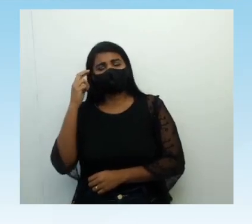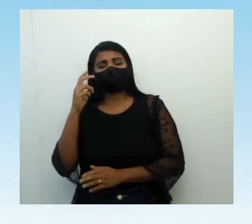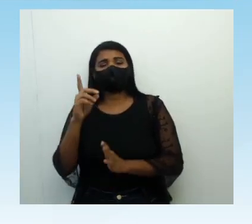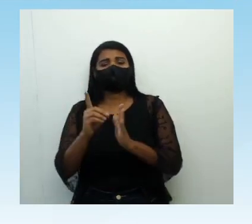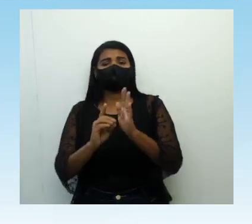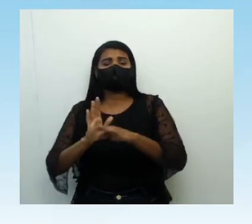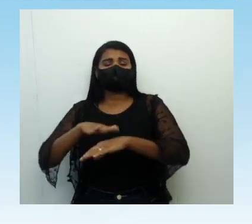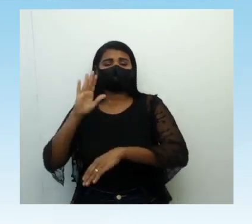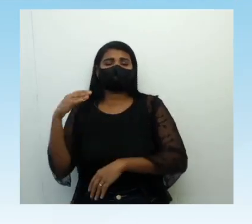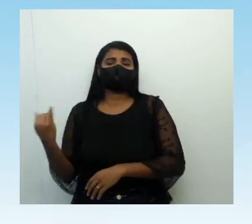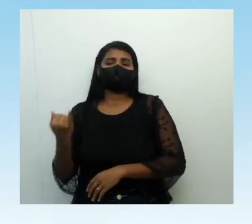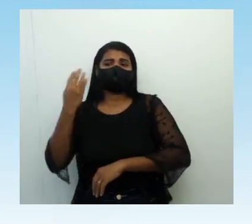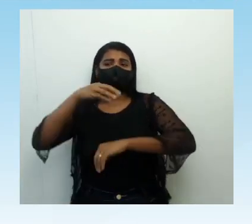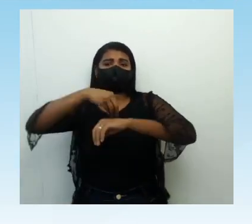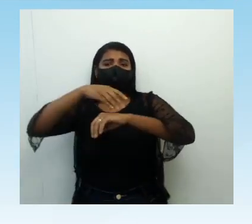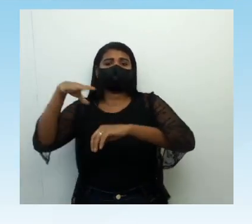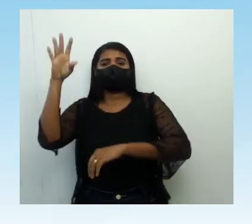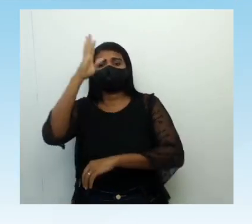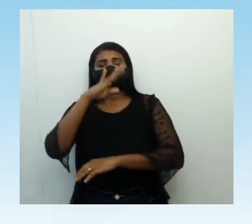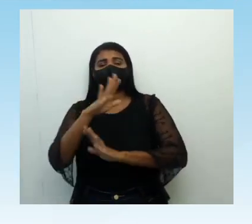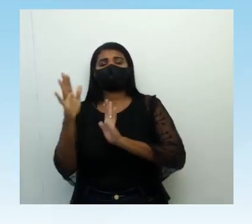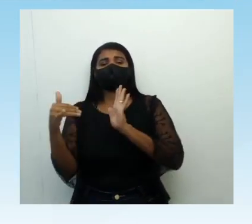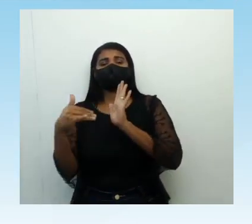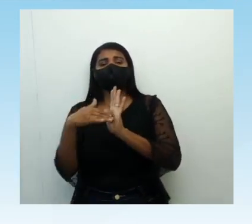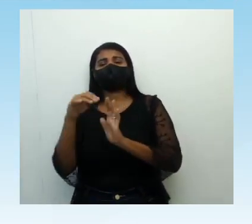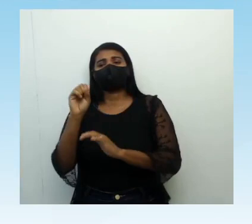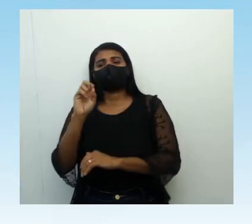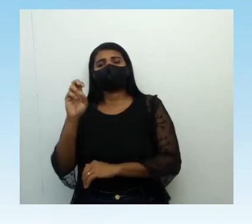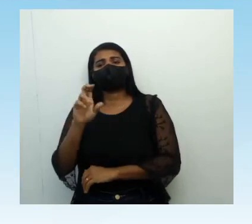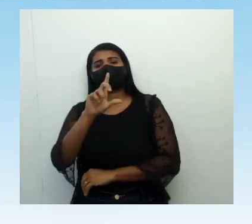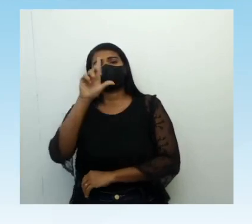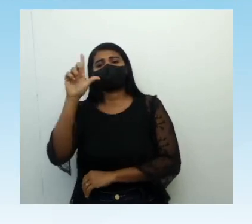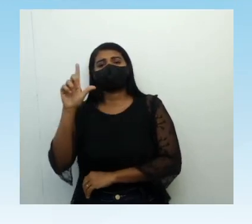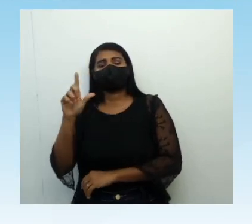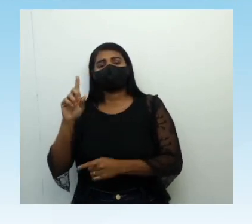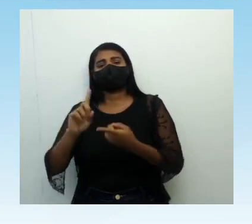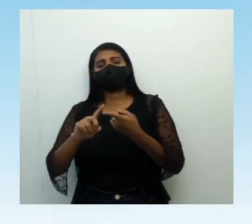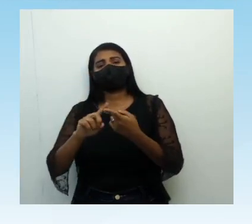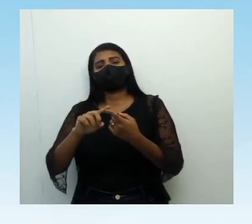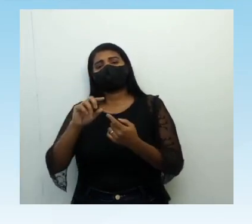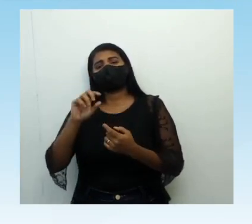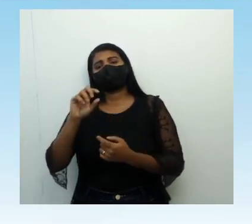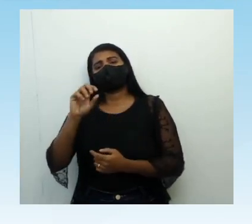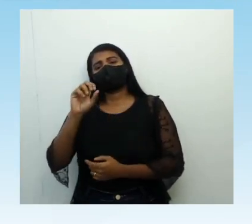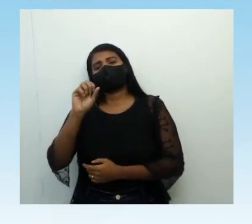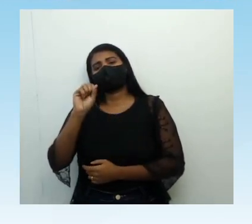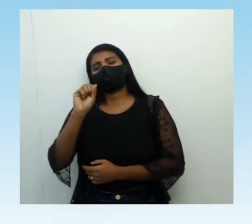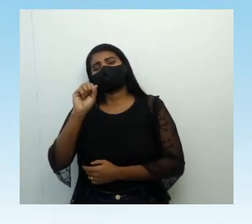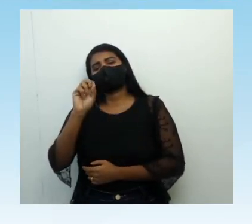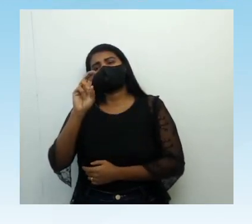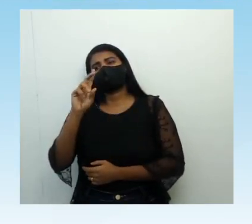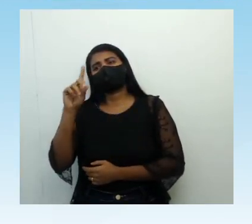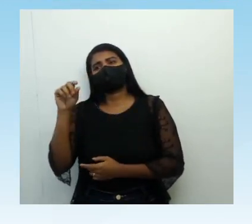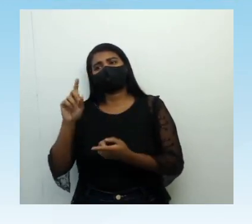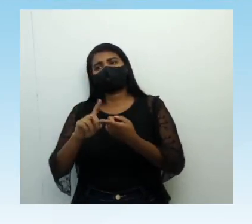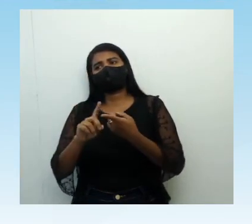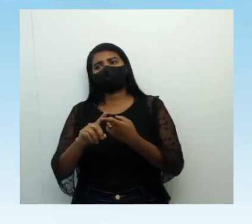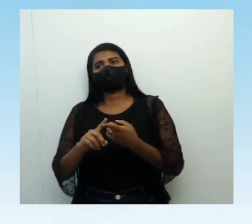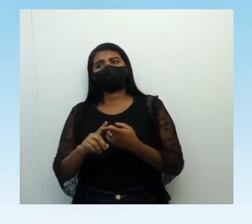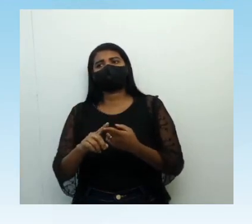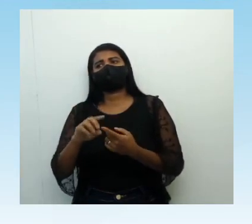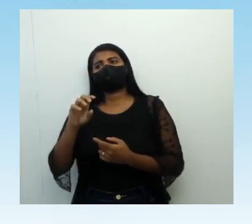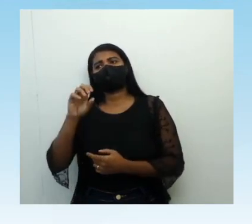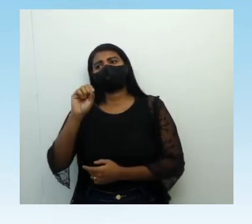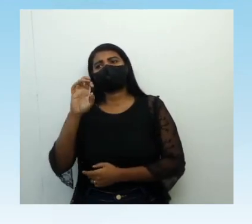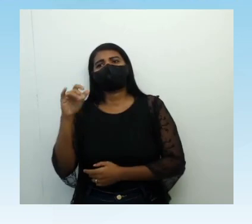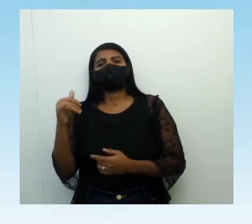importantes da economia exportadora do Brasil, no sul, no sudeste e também no centro-oeste e no nordeste do país. Isso